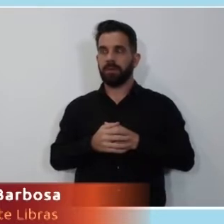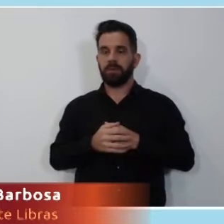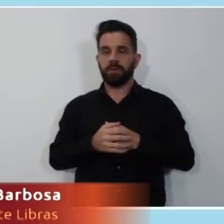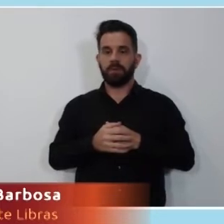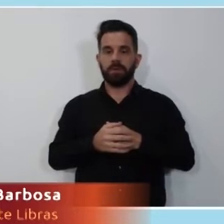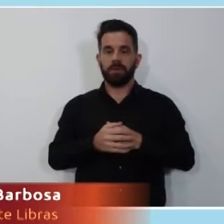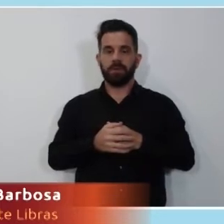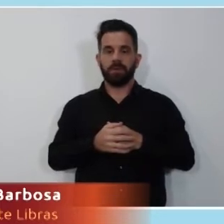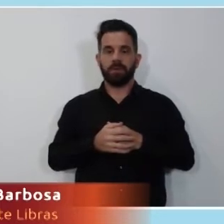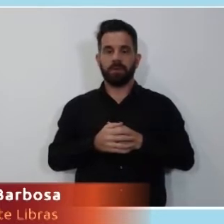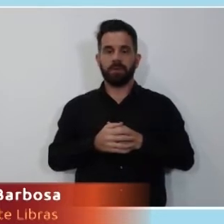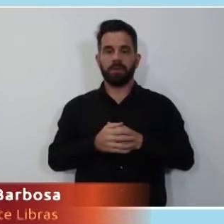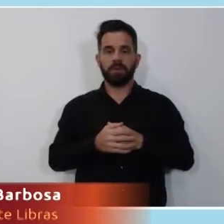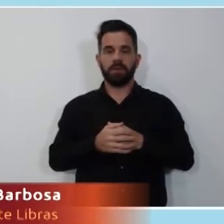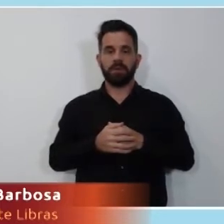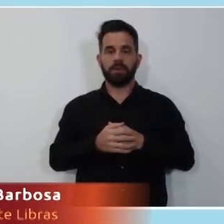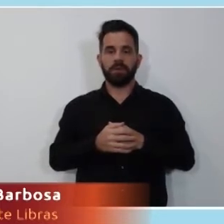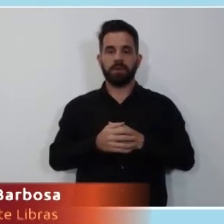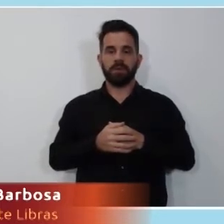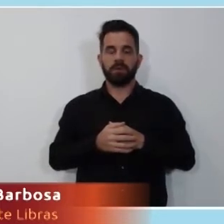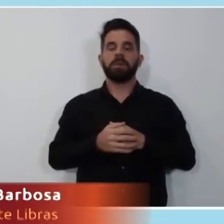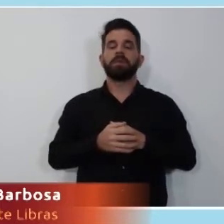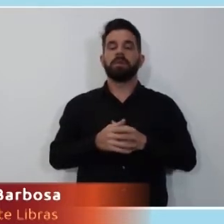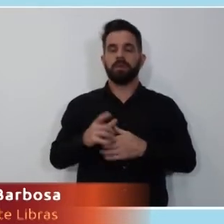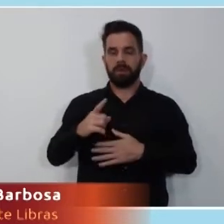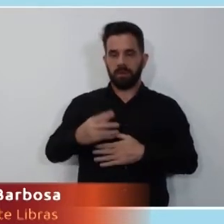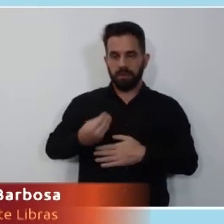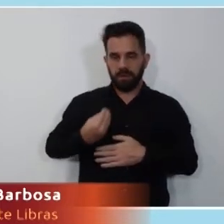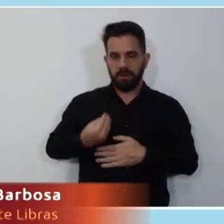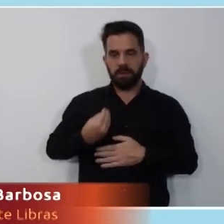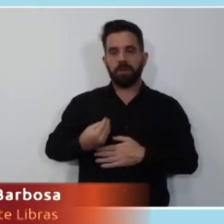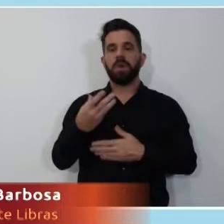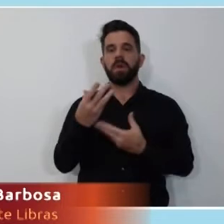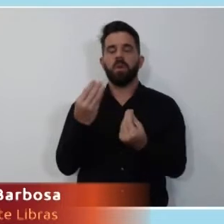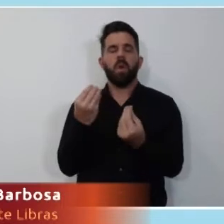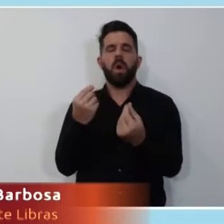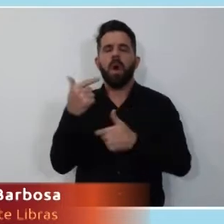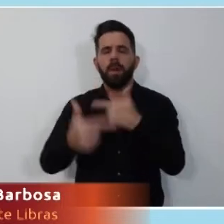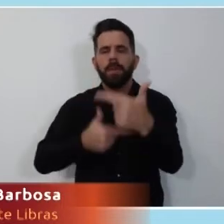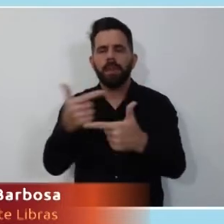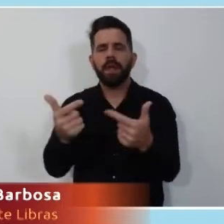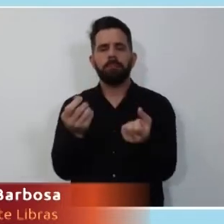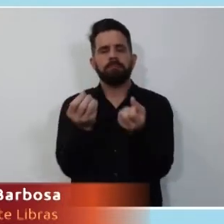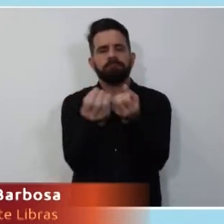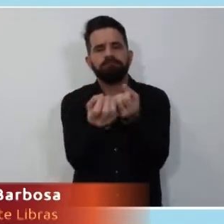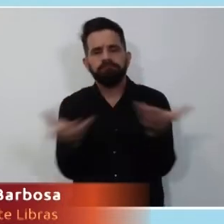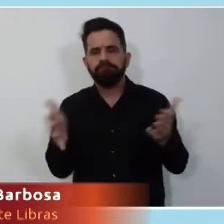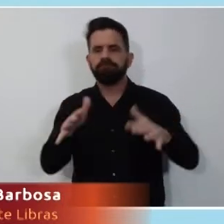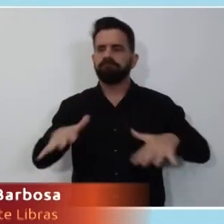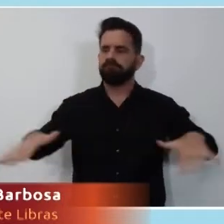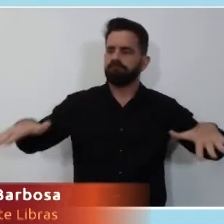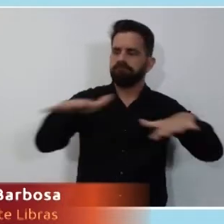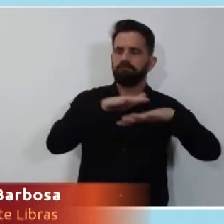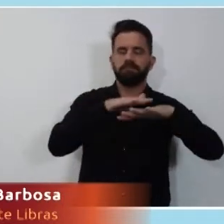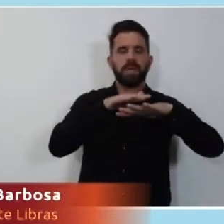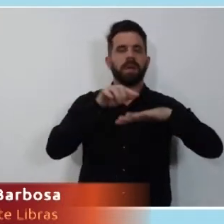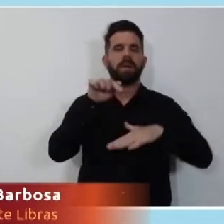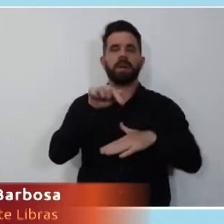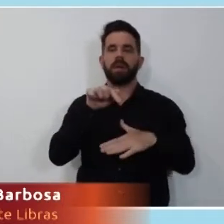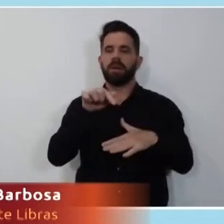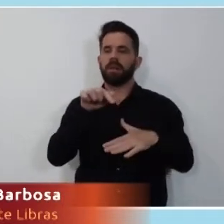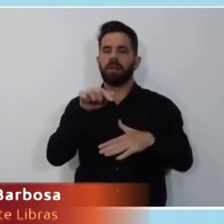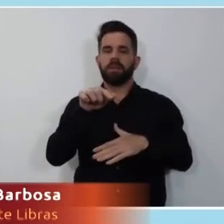equipe de pessoas que trabalham no serviço. A grande questão hoje em dia é que, às vezes, o início